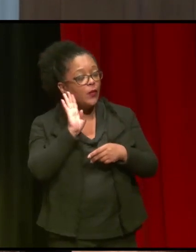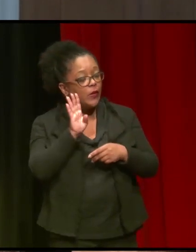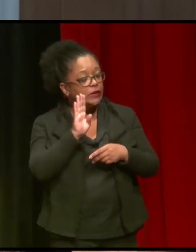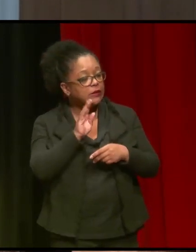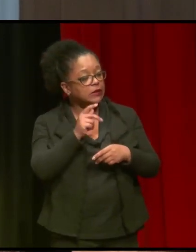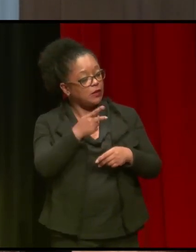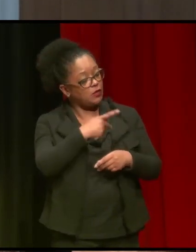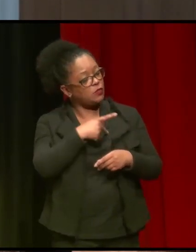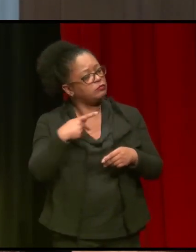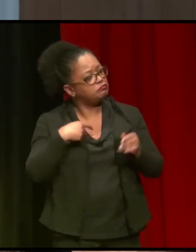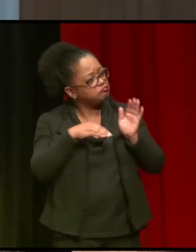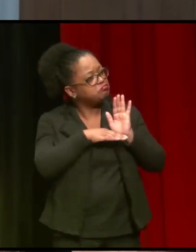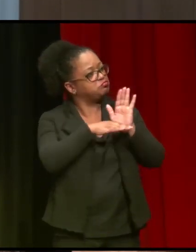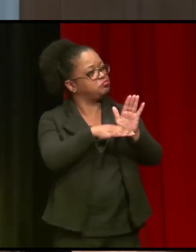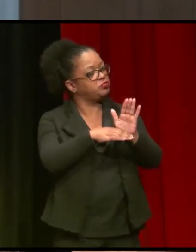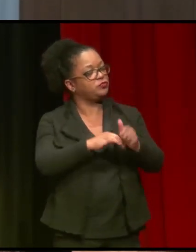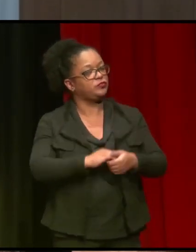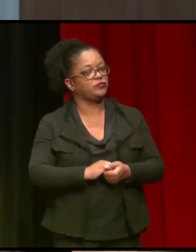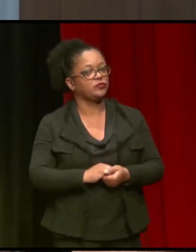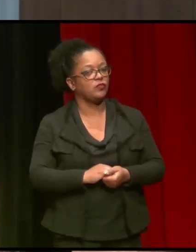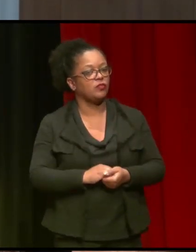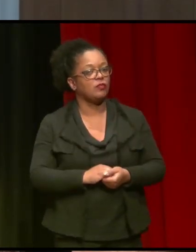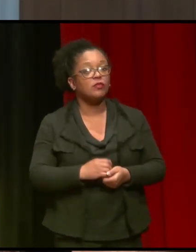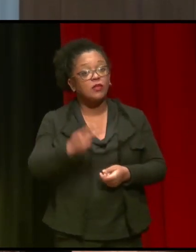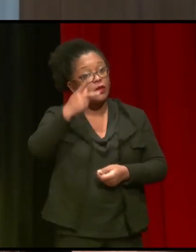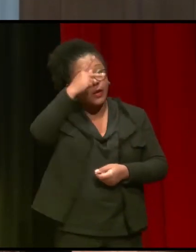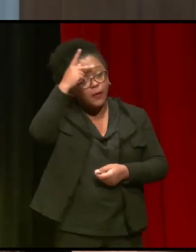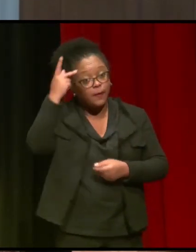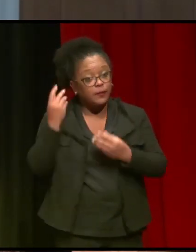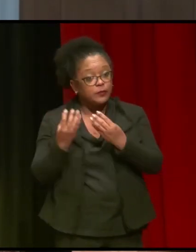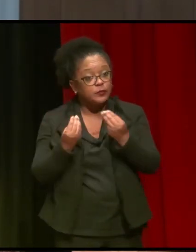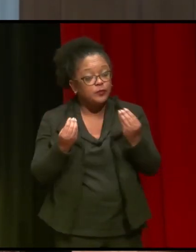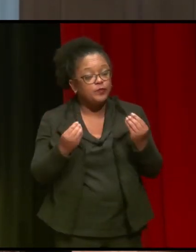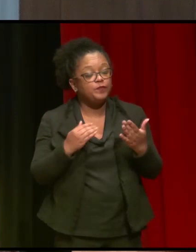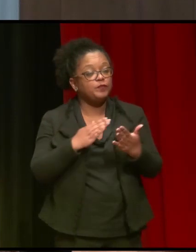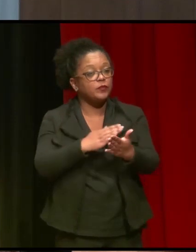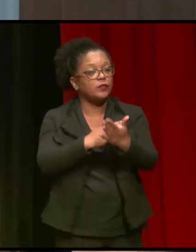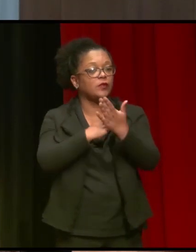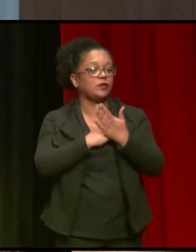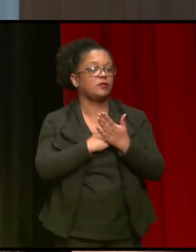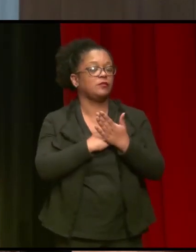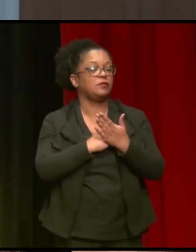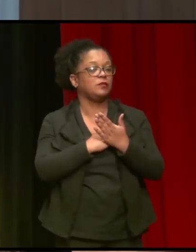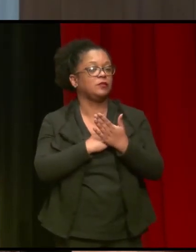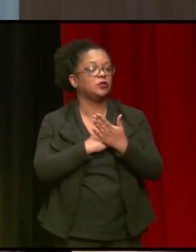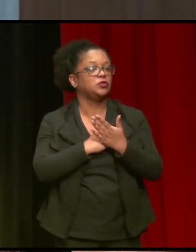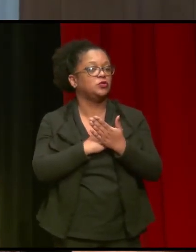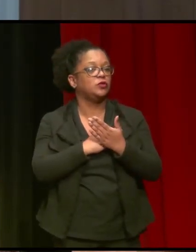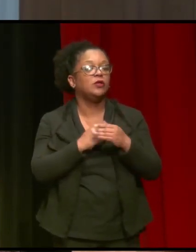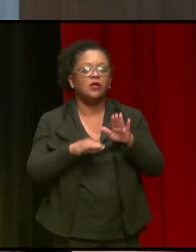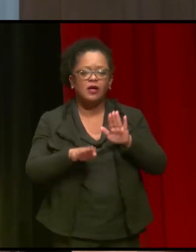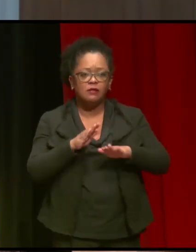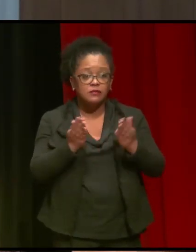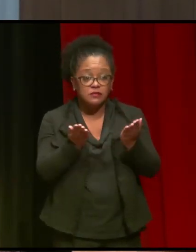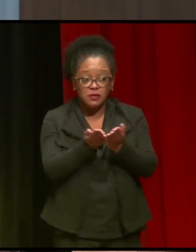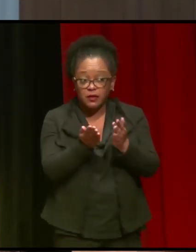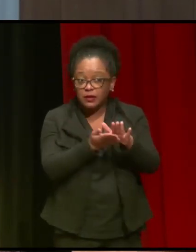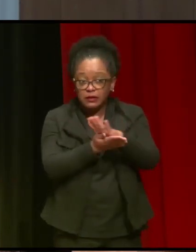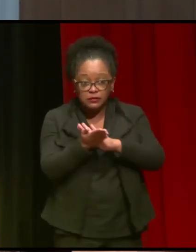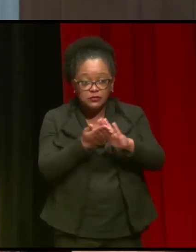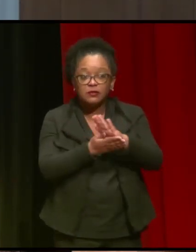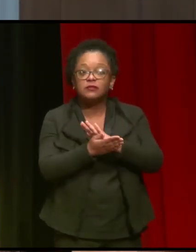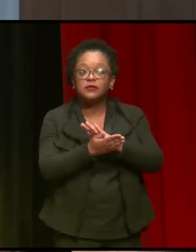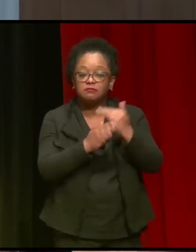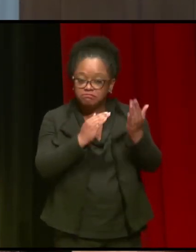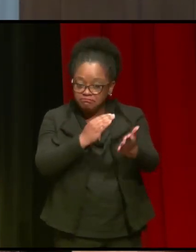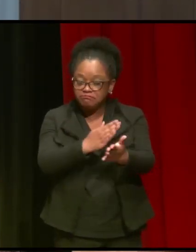gente que me ajudou no meu ministério, nos Estados Unidos e aqui, que não era nem crente. Nem crente. Mas eles